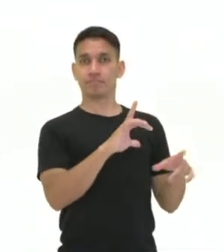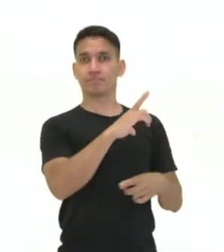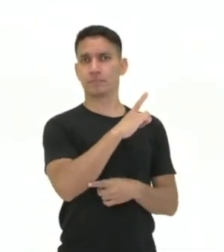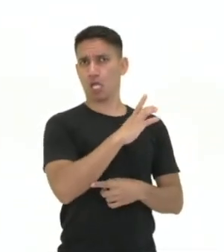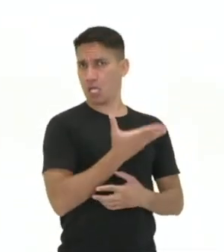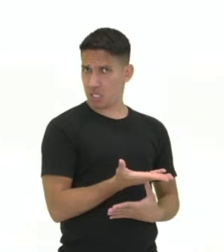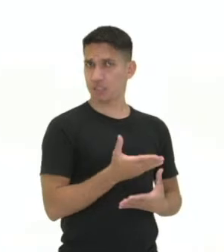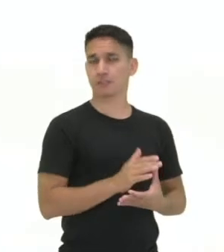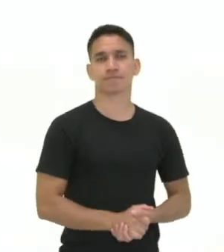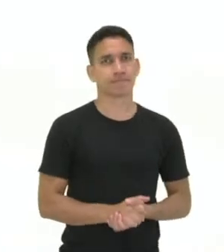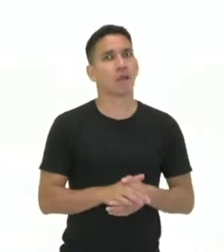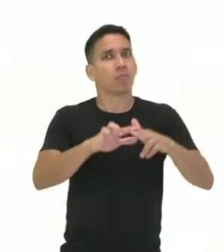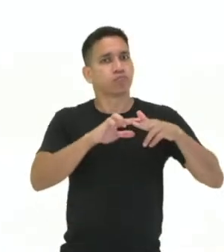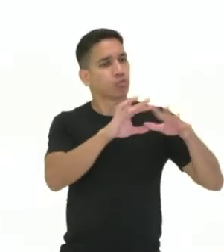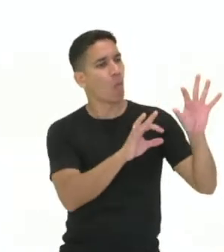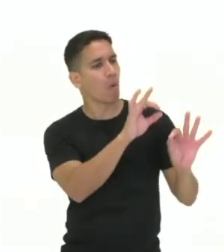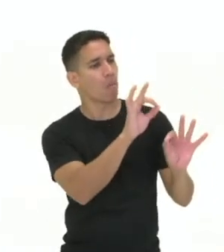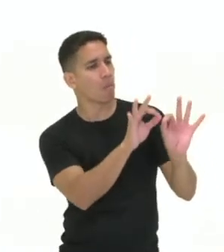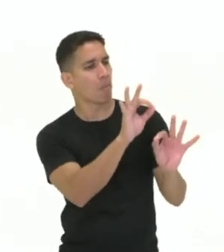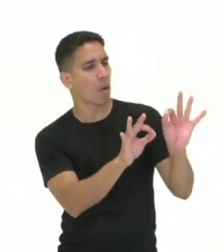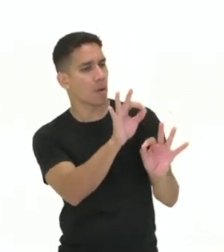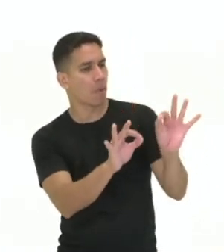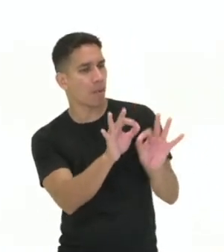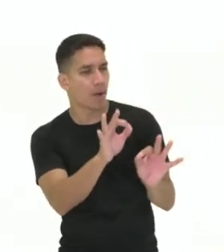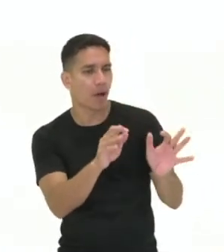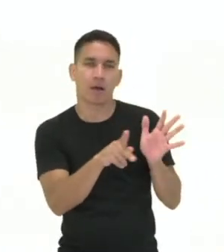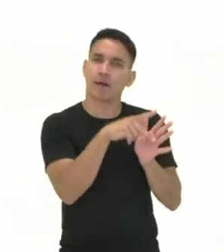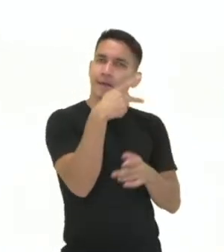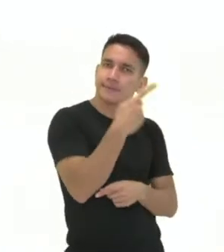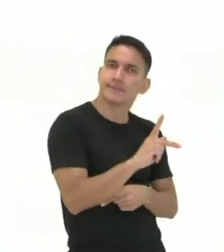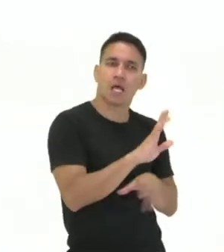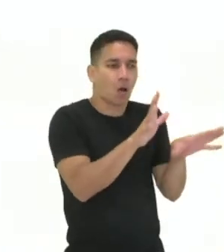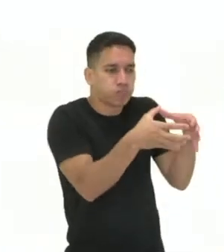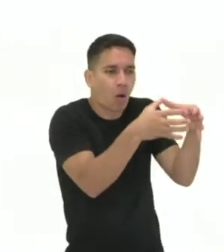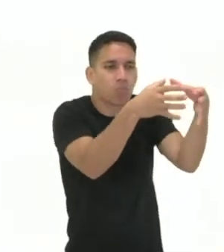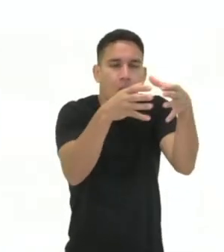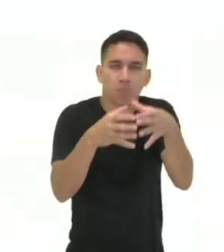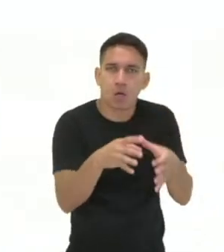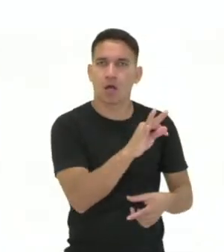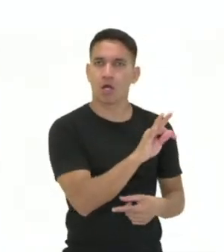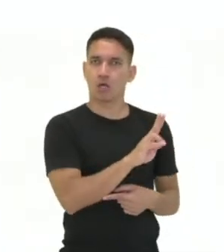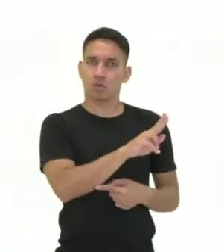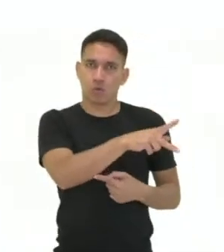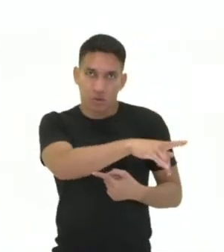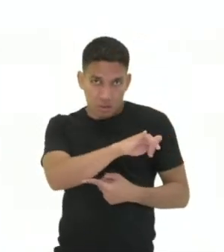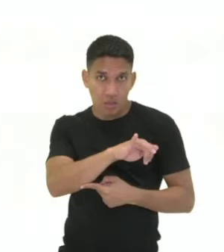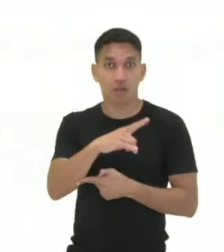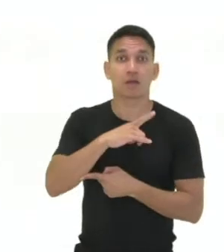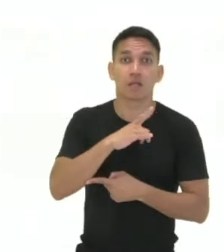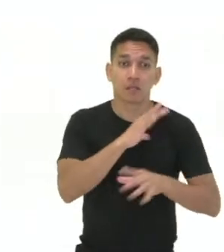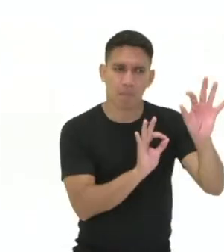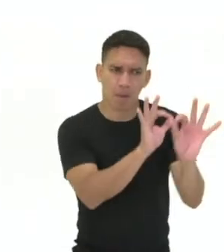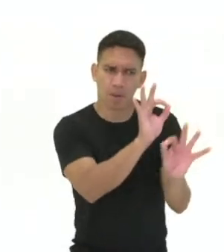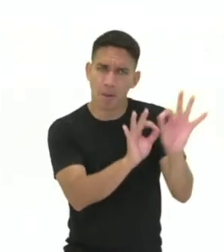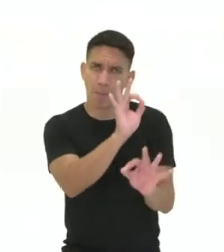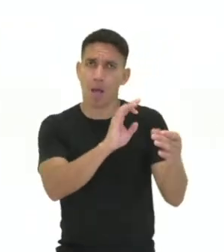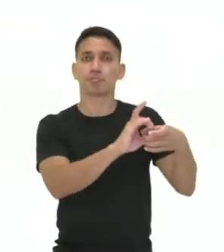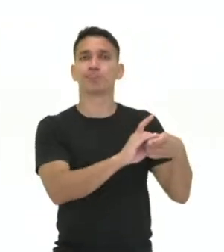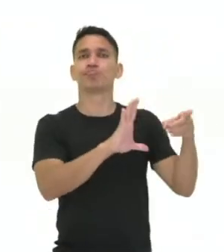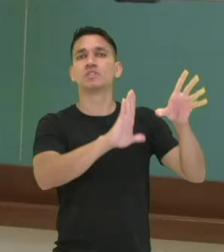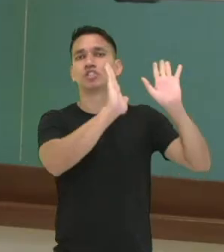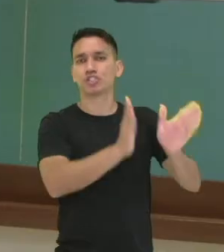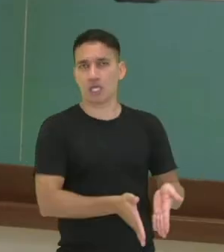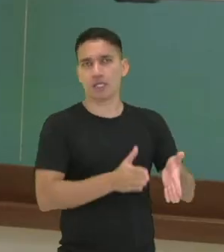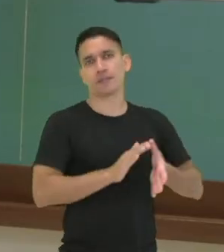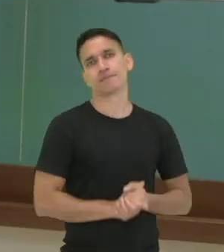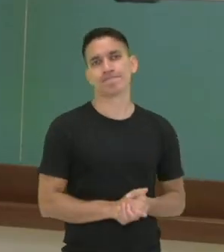Tá? Então, a organização das aldeias ali tupi-guaranis são organizações democráticas, tá?